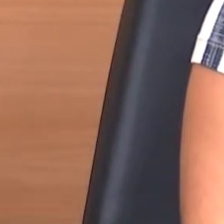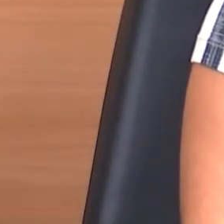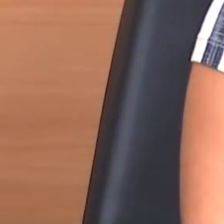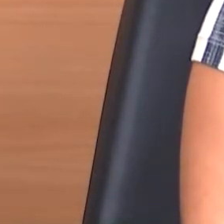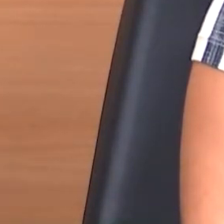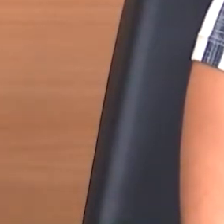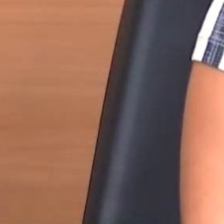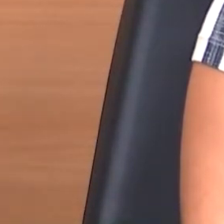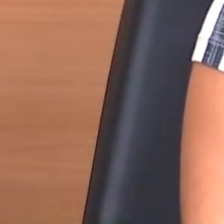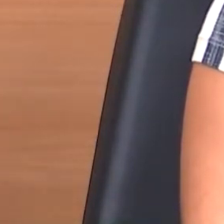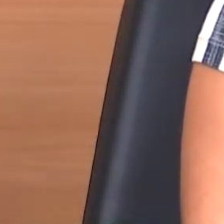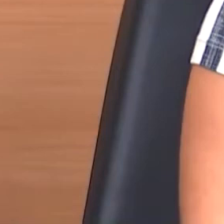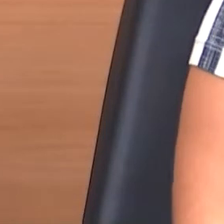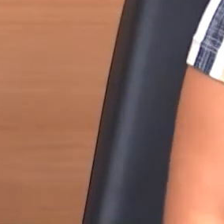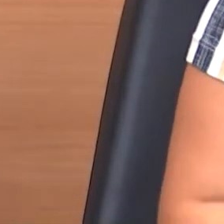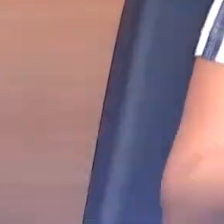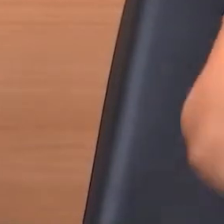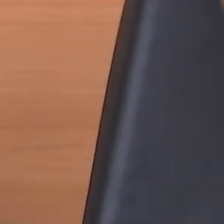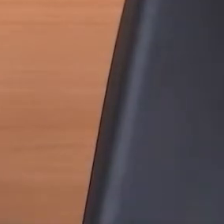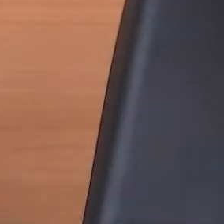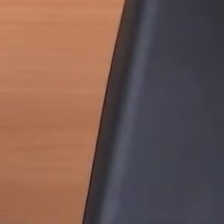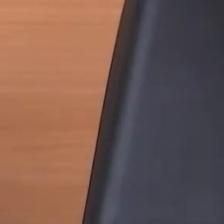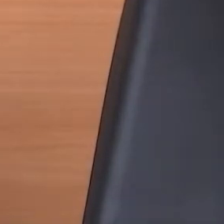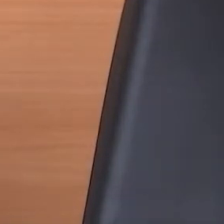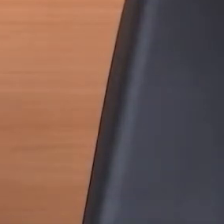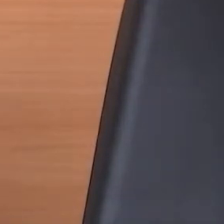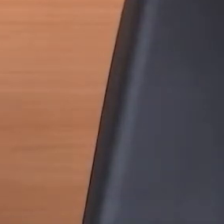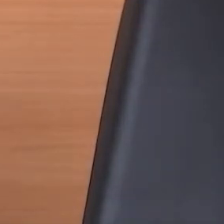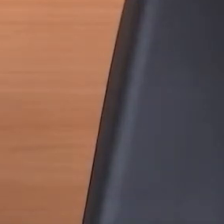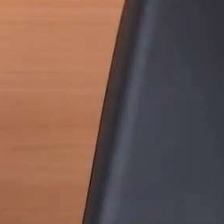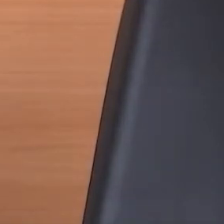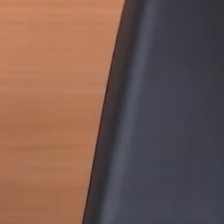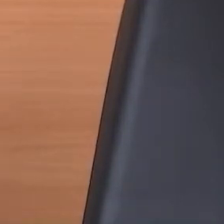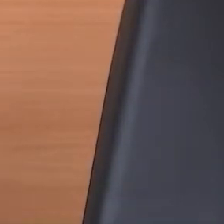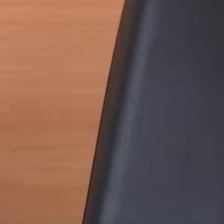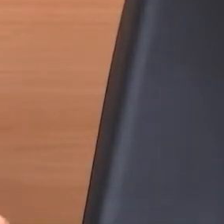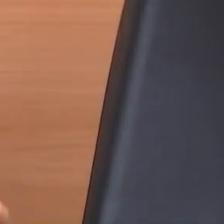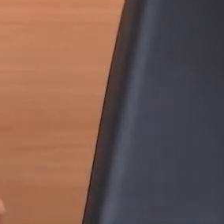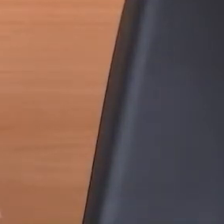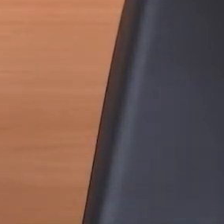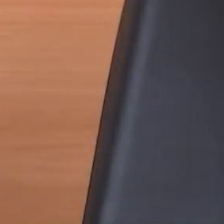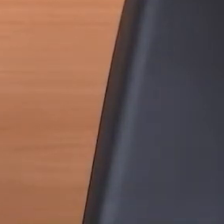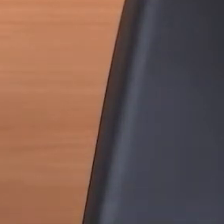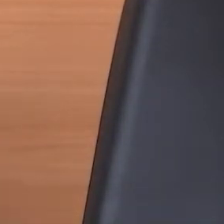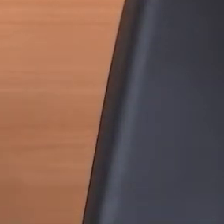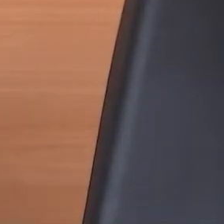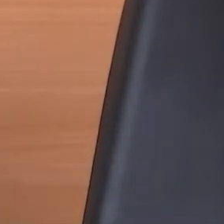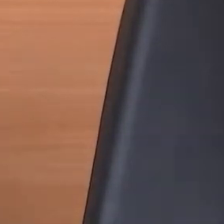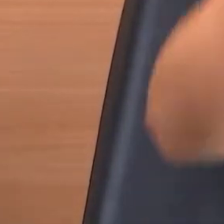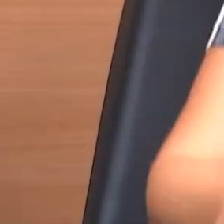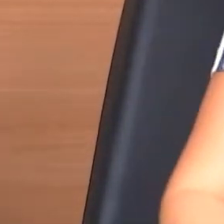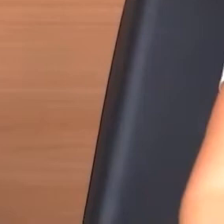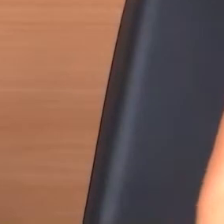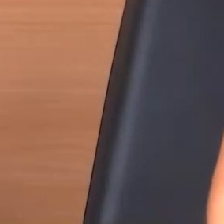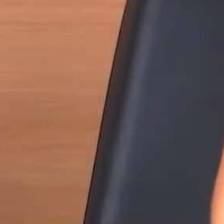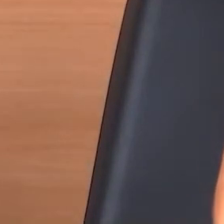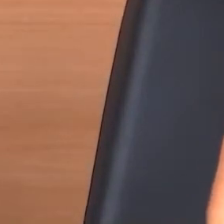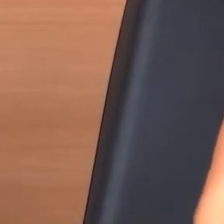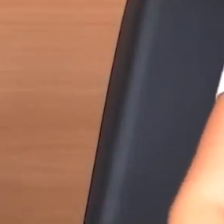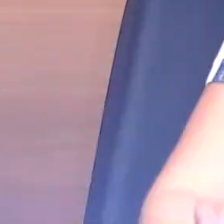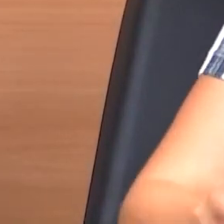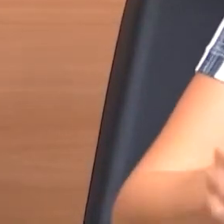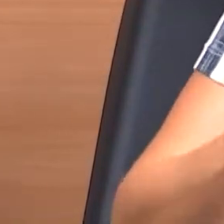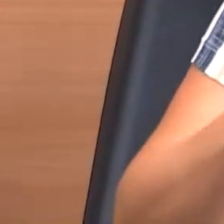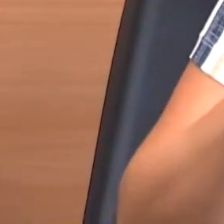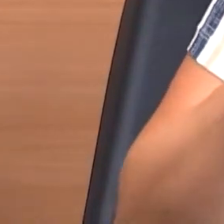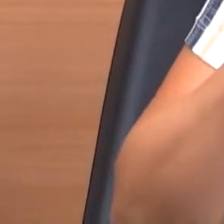motivos para celebrar, sinceramente. Eu venho da comunidade trans,